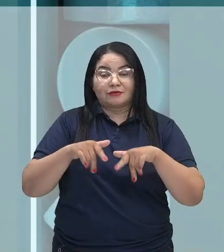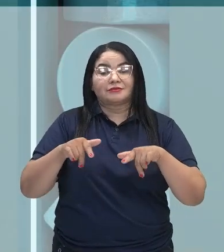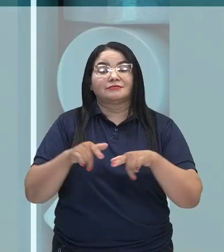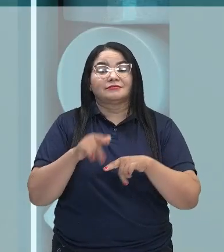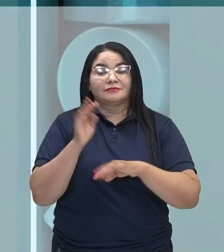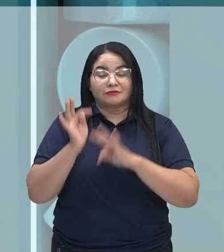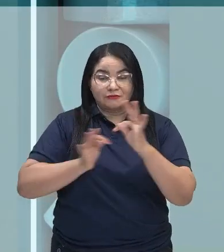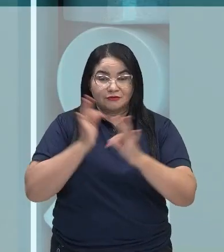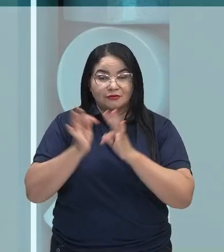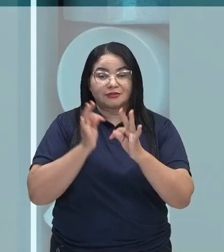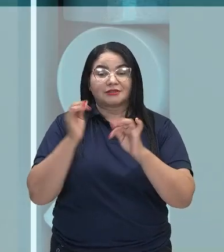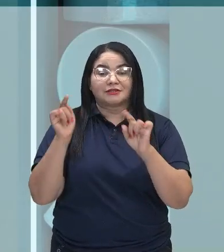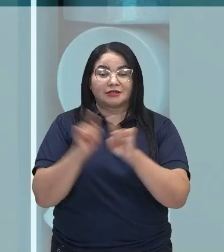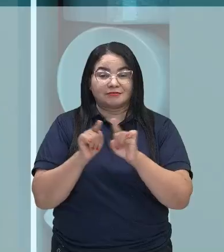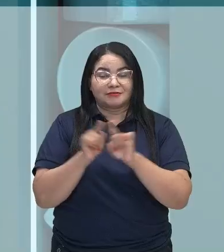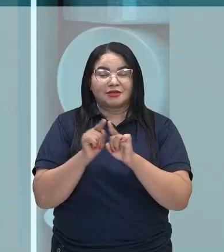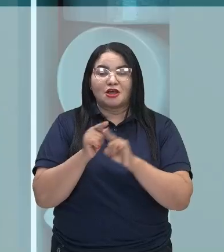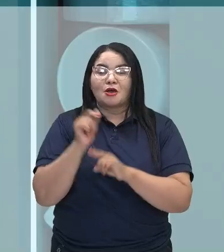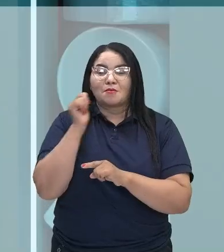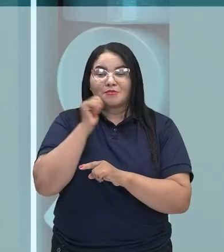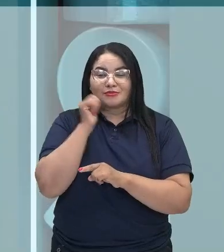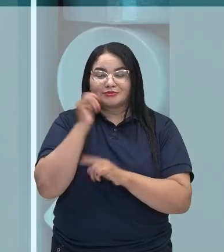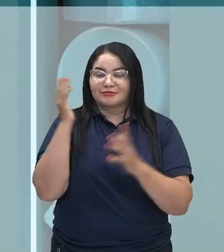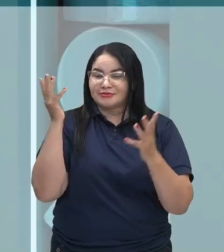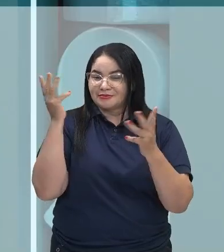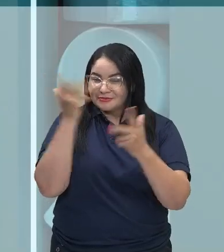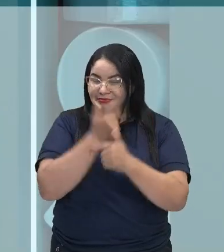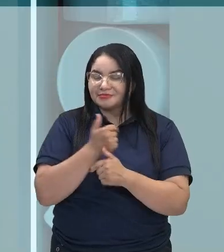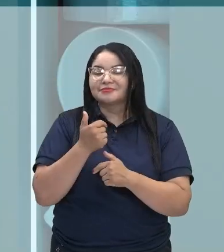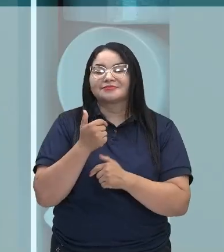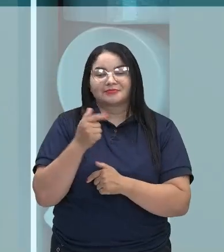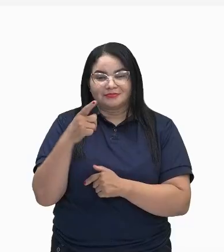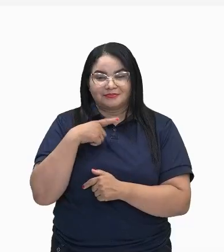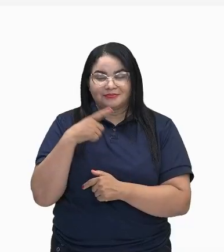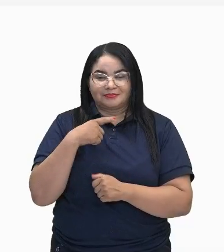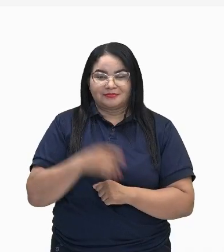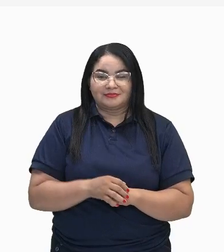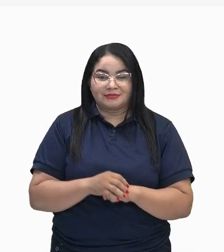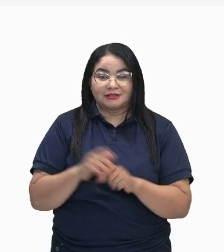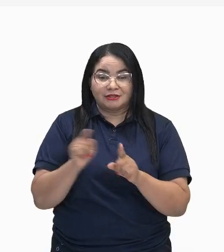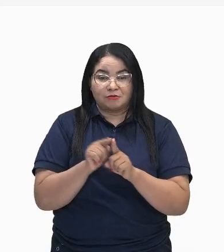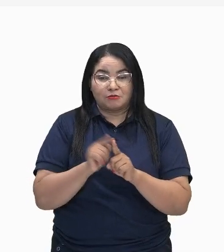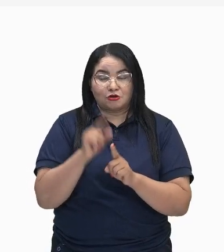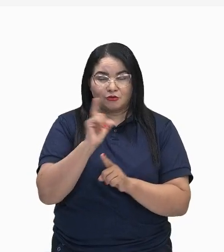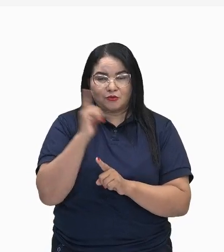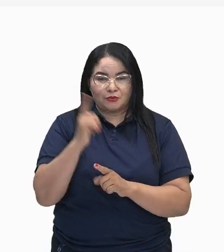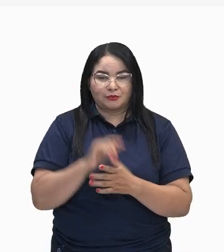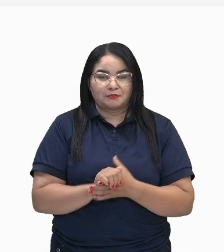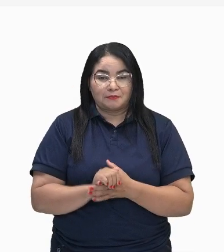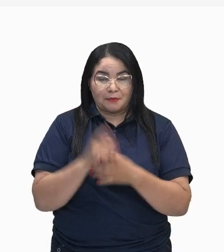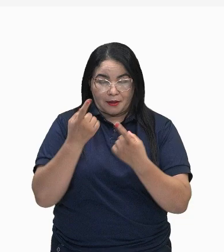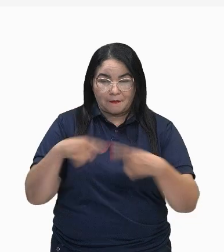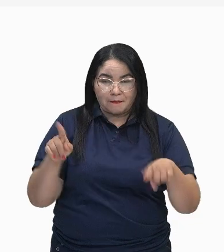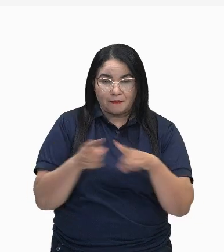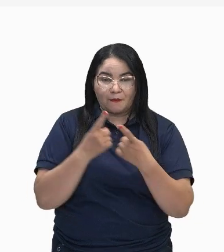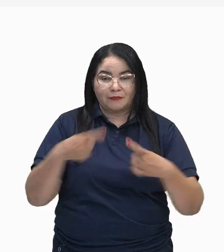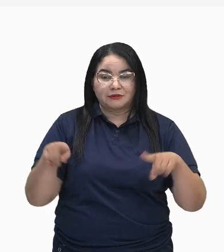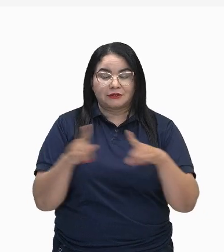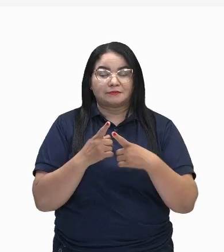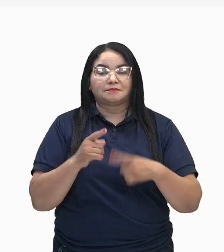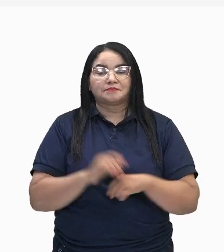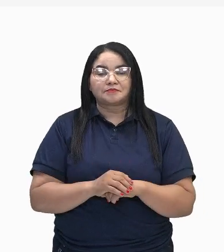As mulheres ficam lindíssimas lá para a apresentação. Também existe a trilha sonora, certo? O som